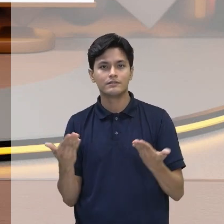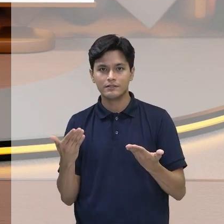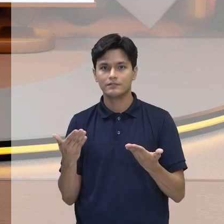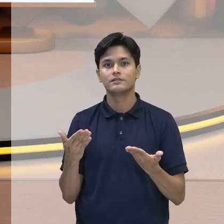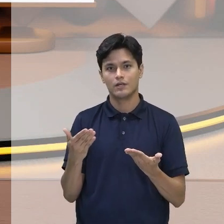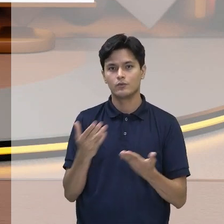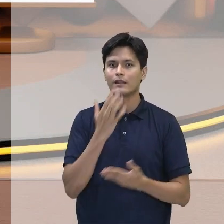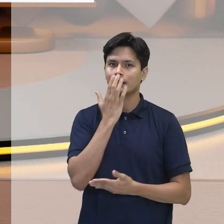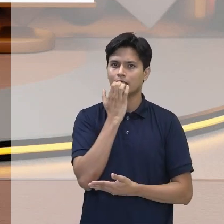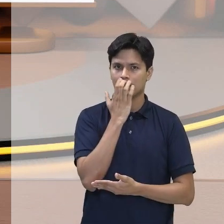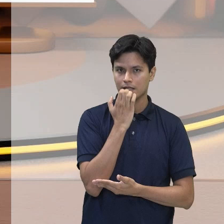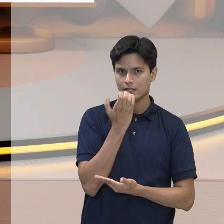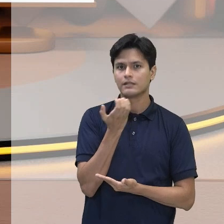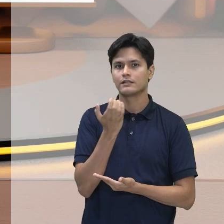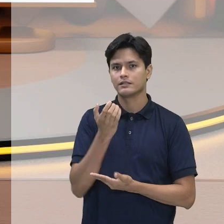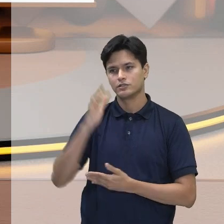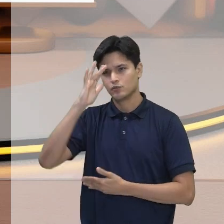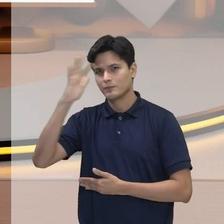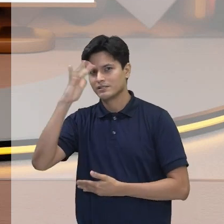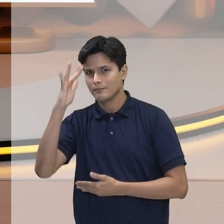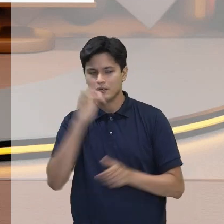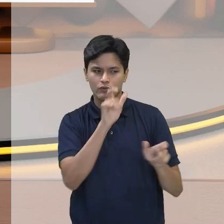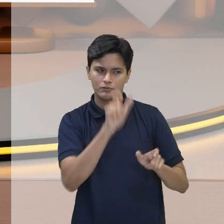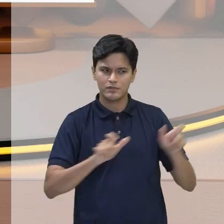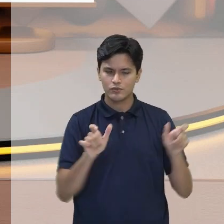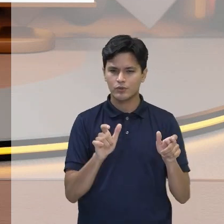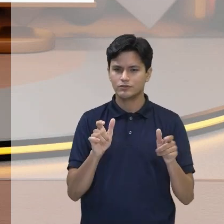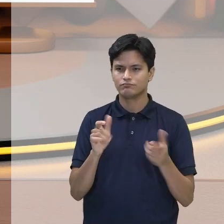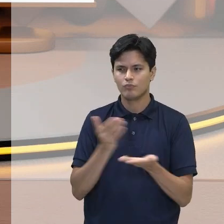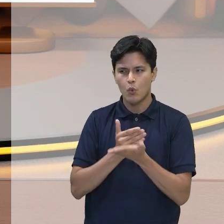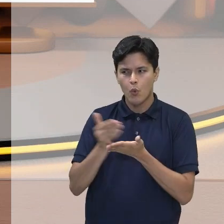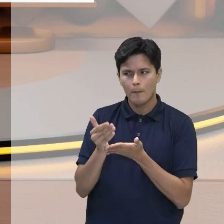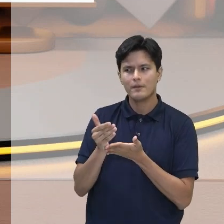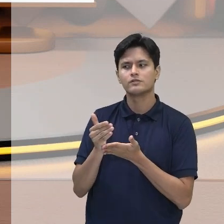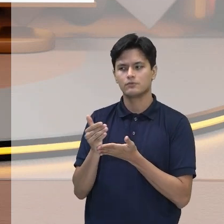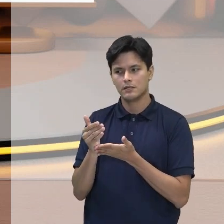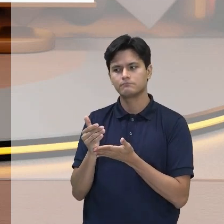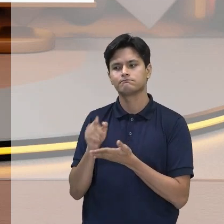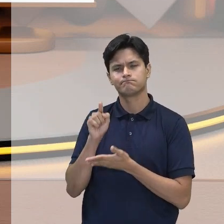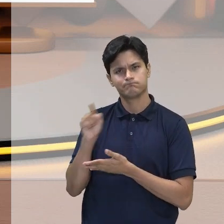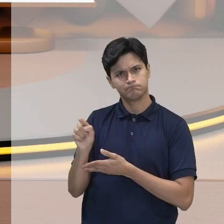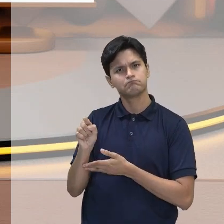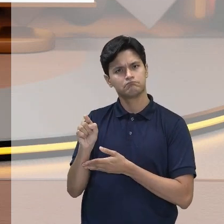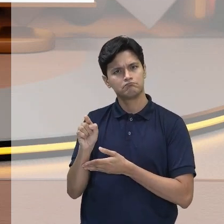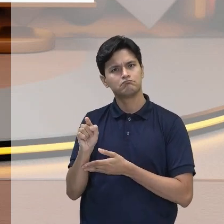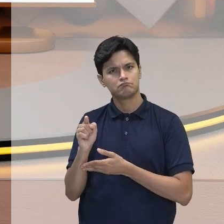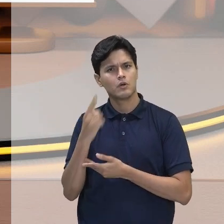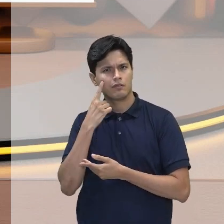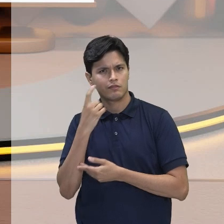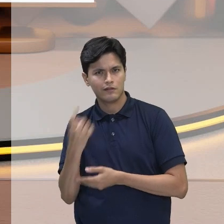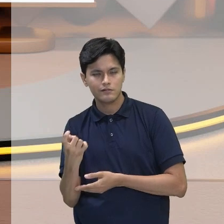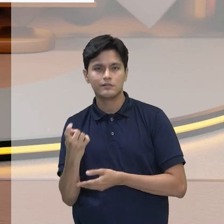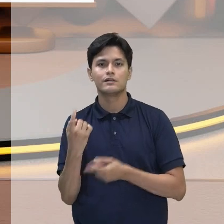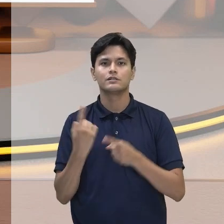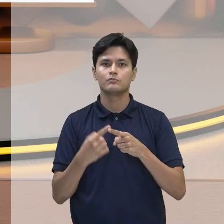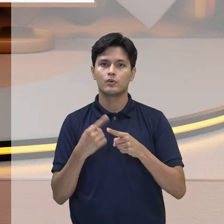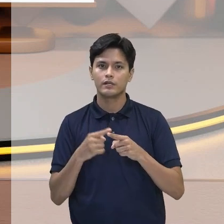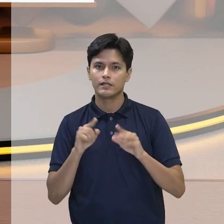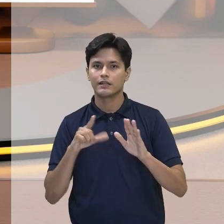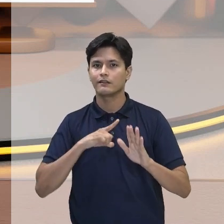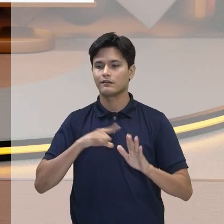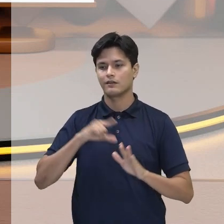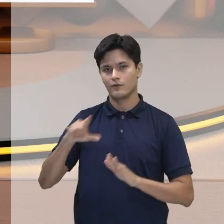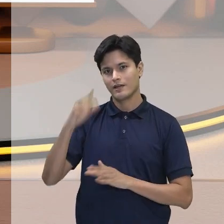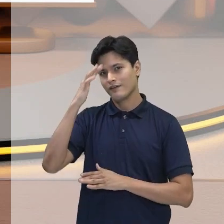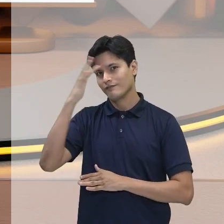de Nietzsche nesse período para criar uma filosofia que vocês vão conhecer como filosofia